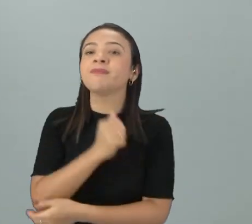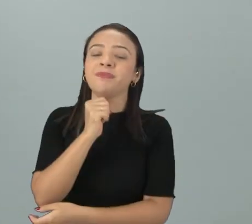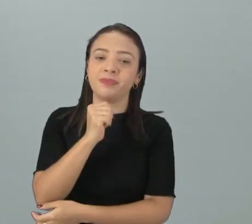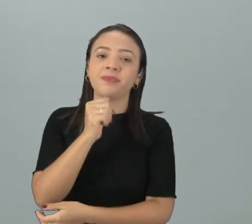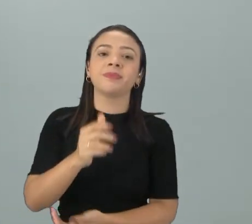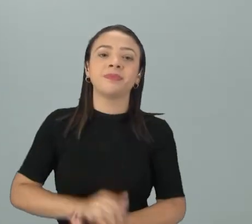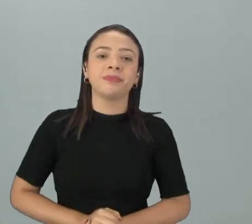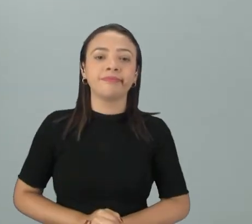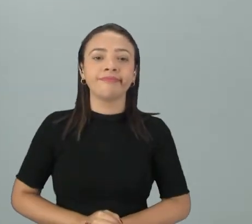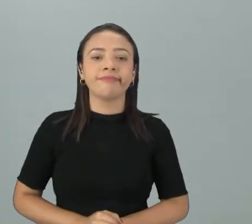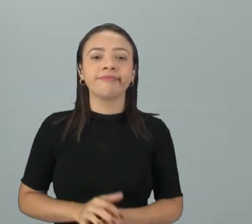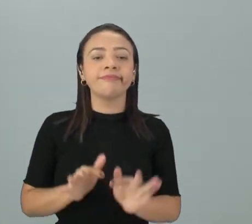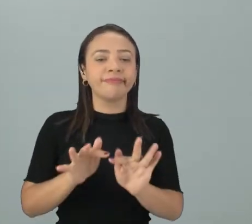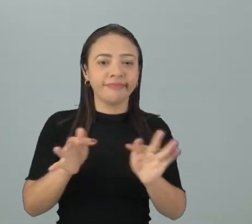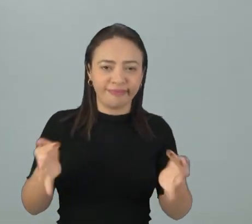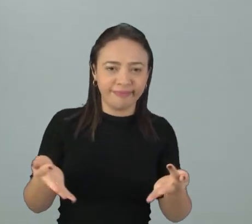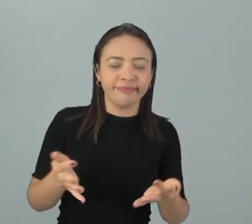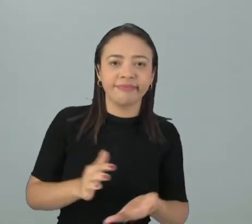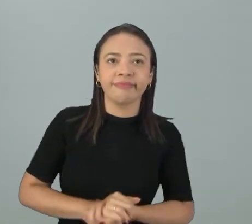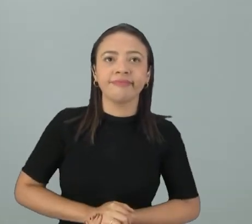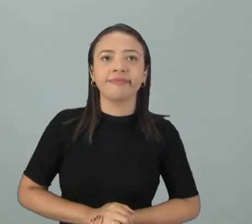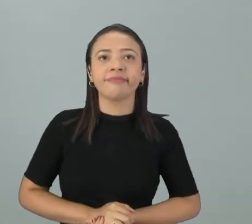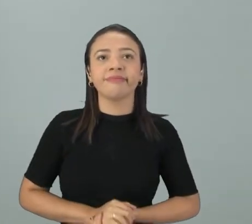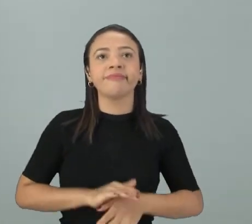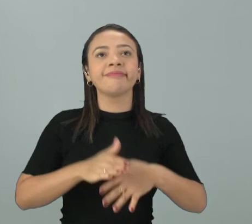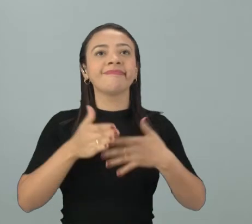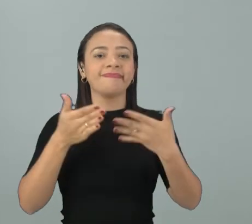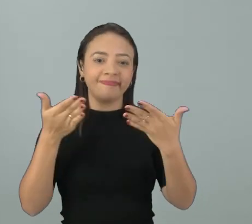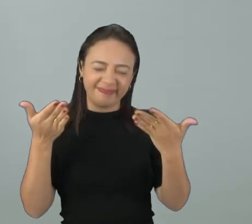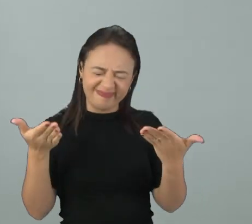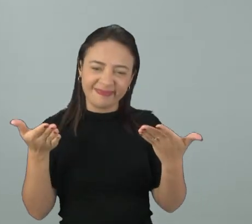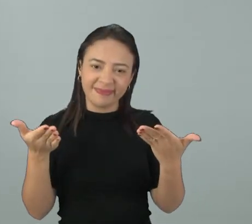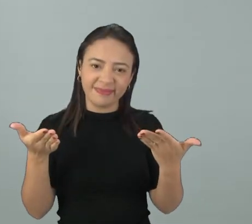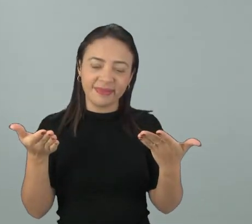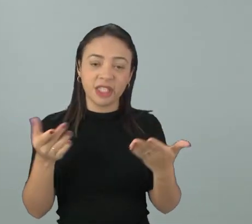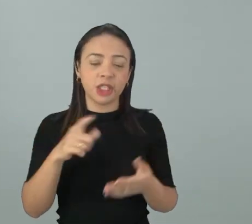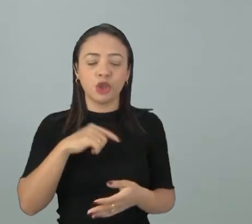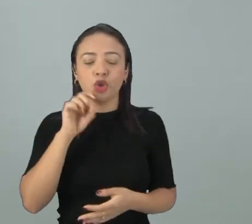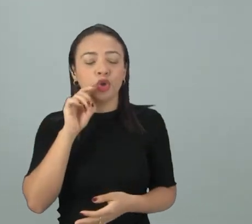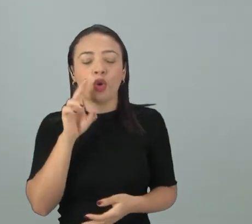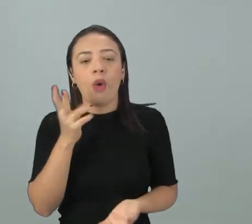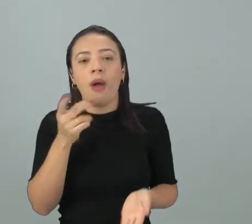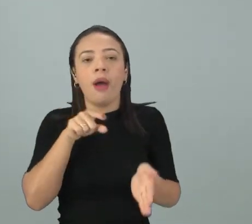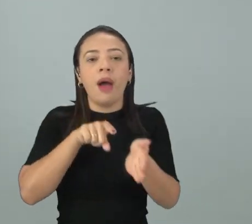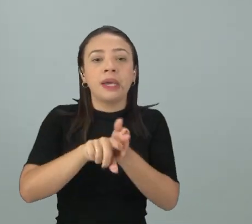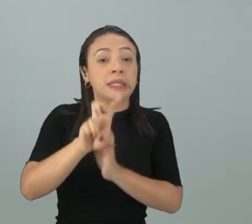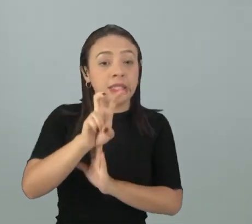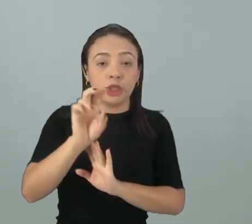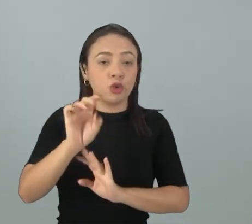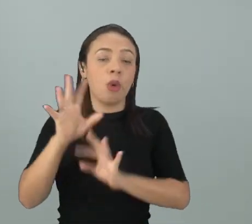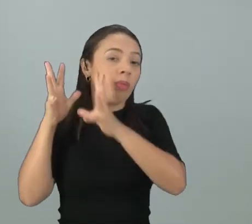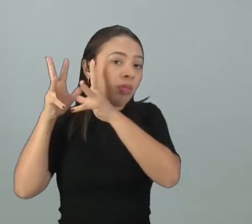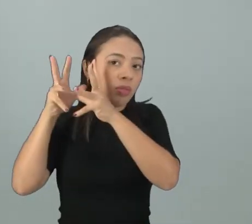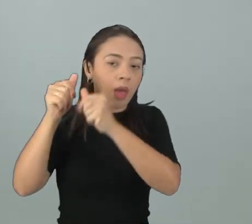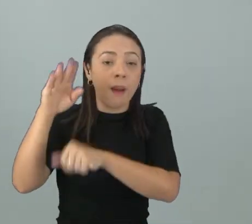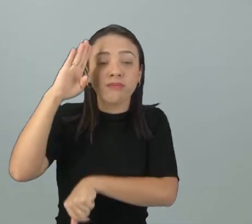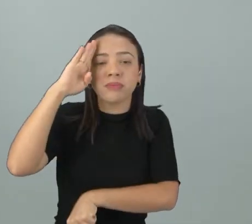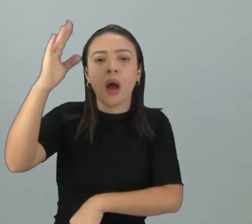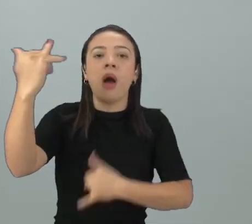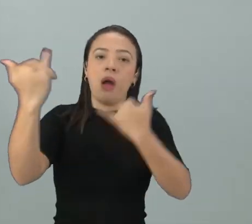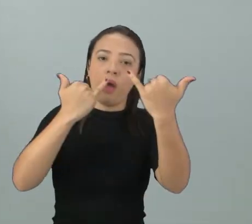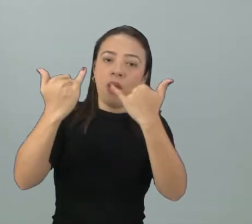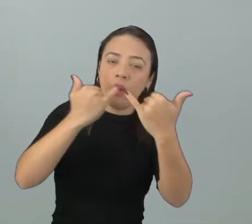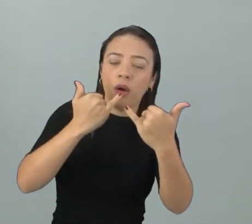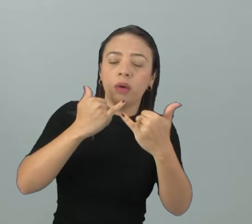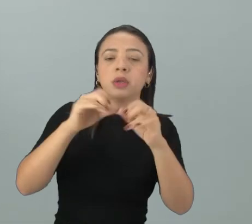bom? Bem simples, né? Então é isso, tá? Eram só 5 questões para que nós revisássemos, né, os principais